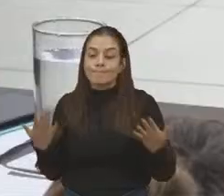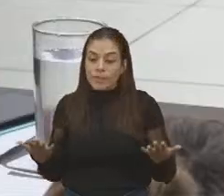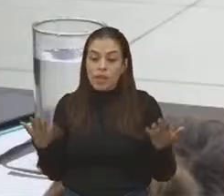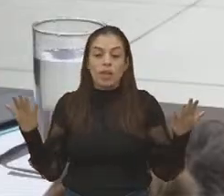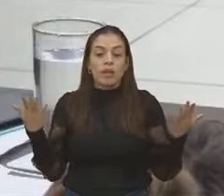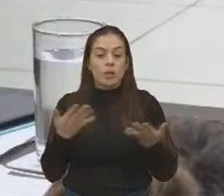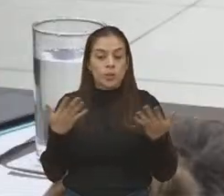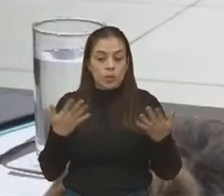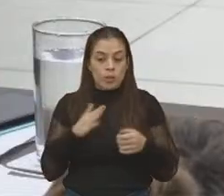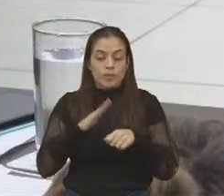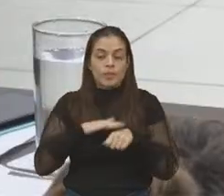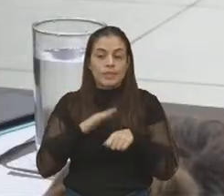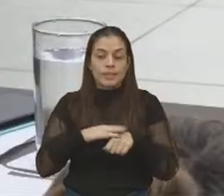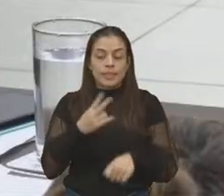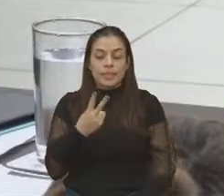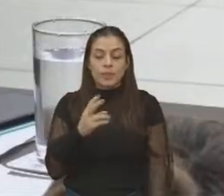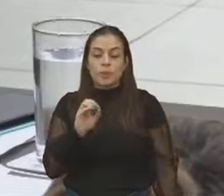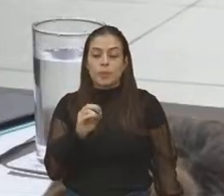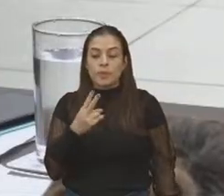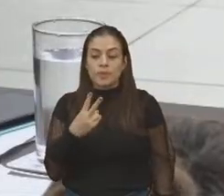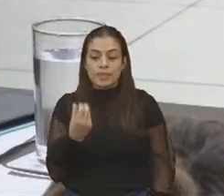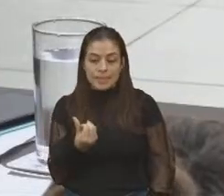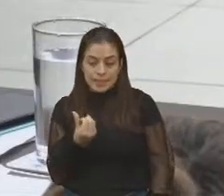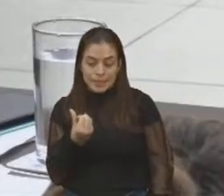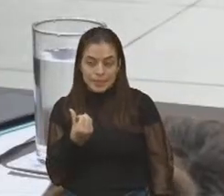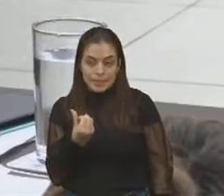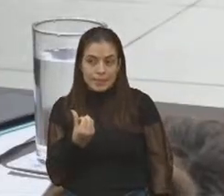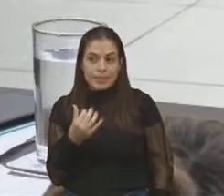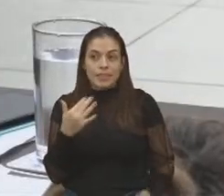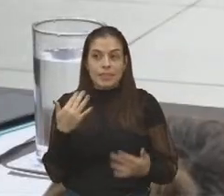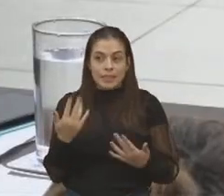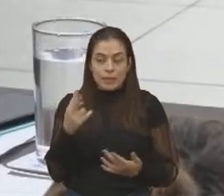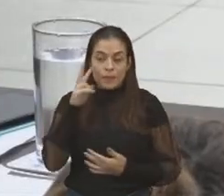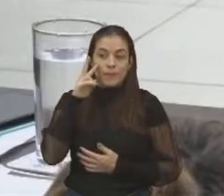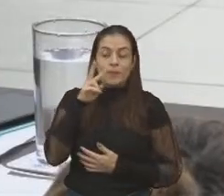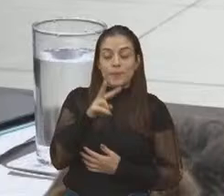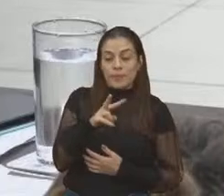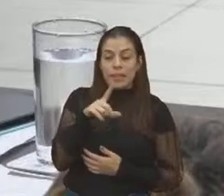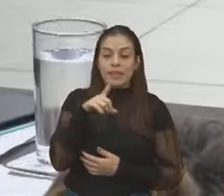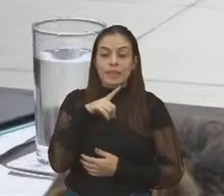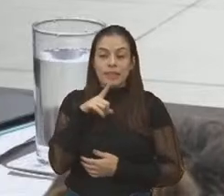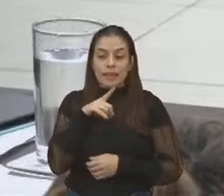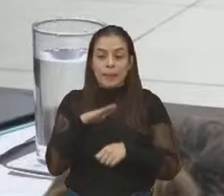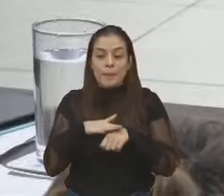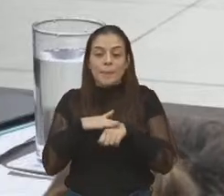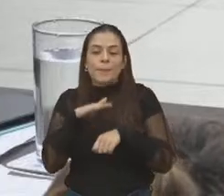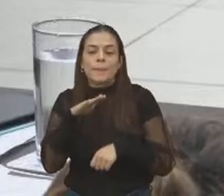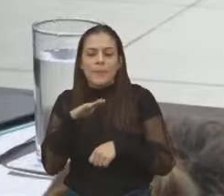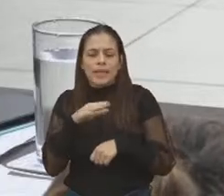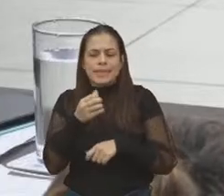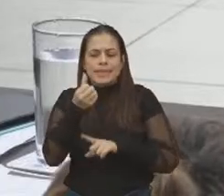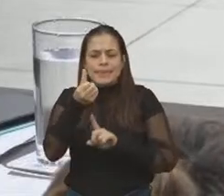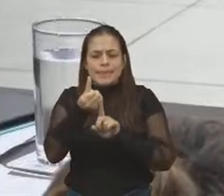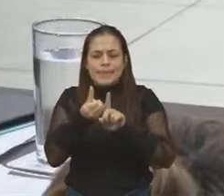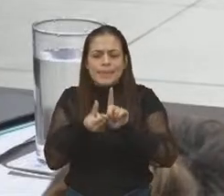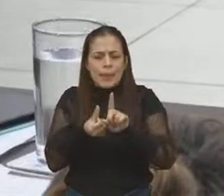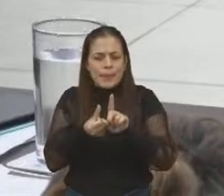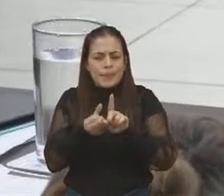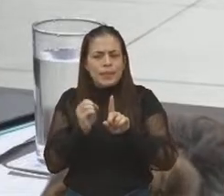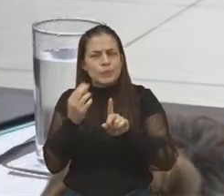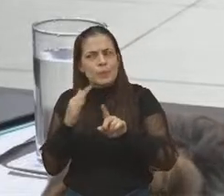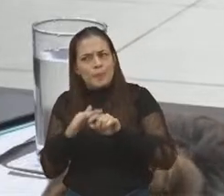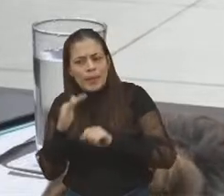feito em 2026. O povo que está assistindo em casa, vê que ainda tem mais um prazo de 6 meses ou mais